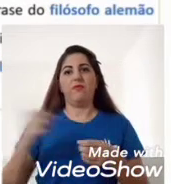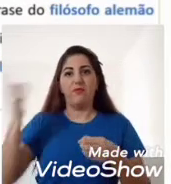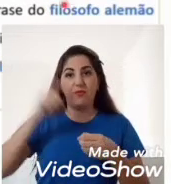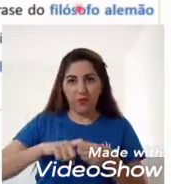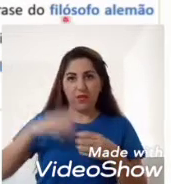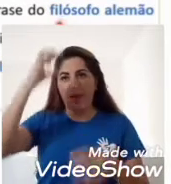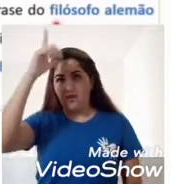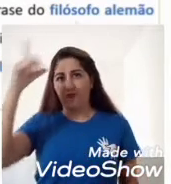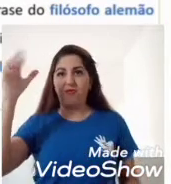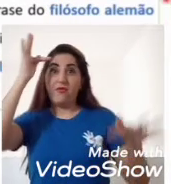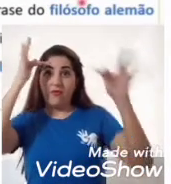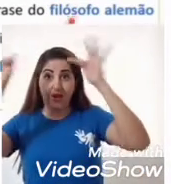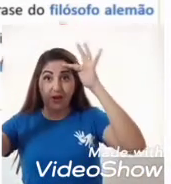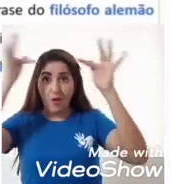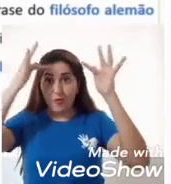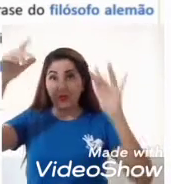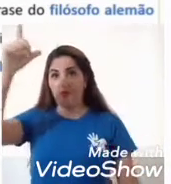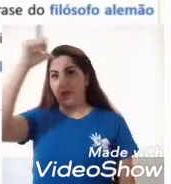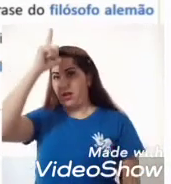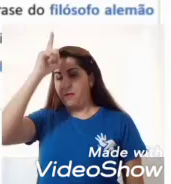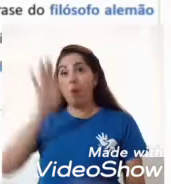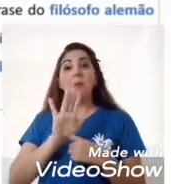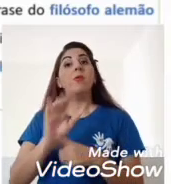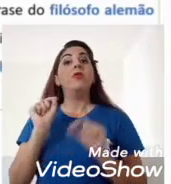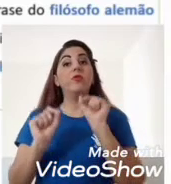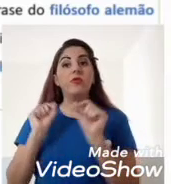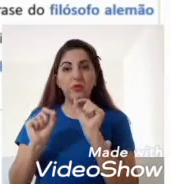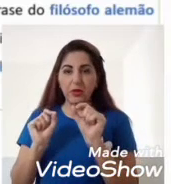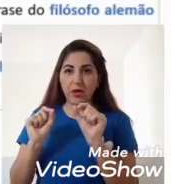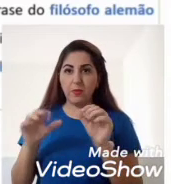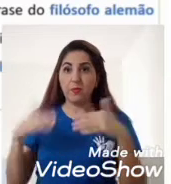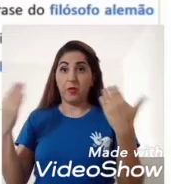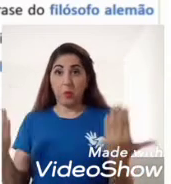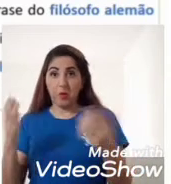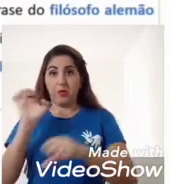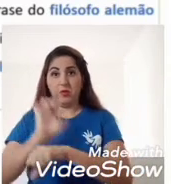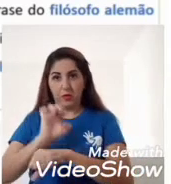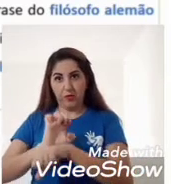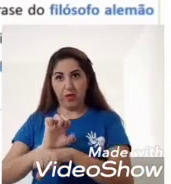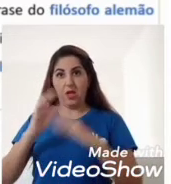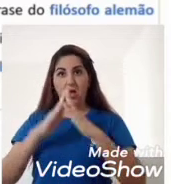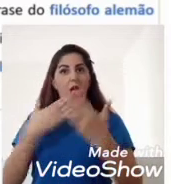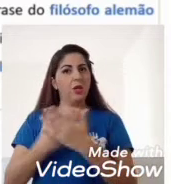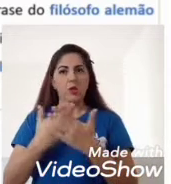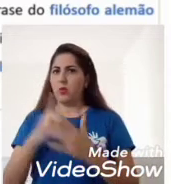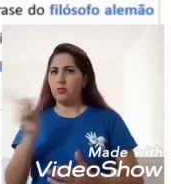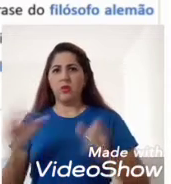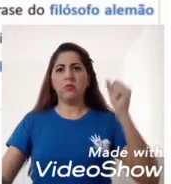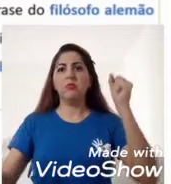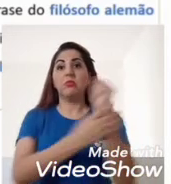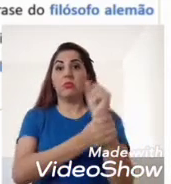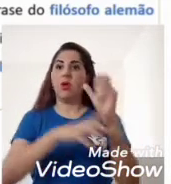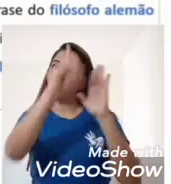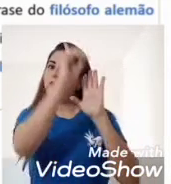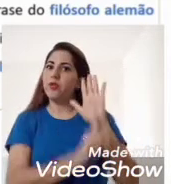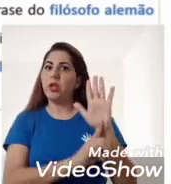né, Habermas. A frase do filósofo alemão mostra que, enquanto o Estado e a escola não garantirem direitos